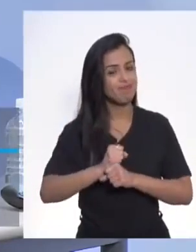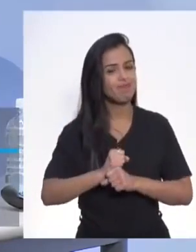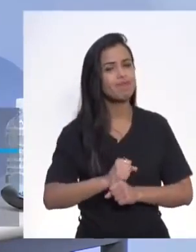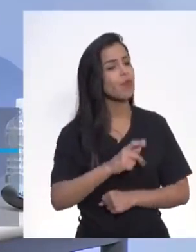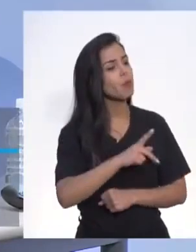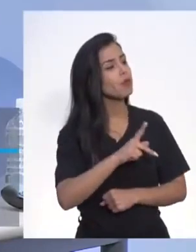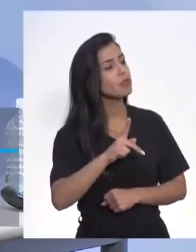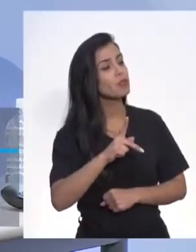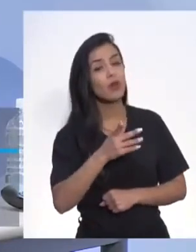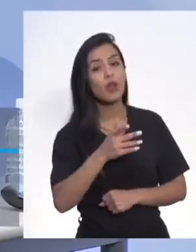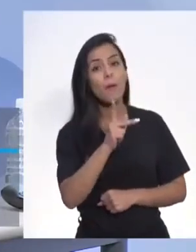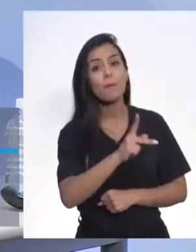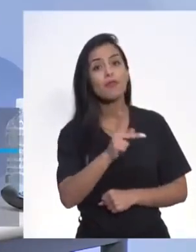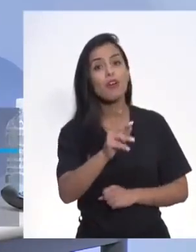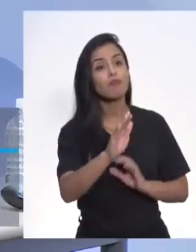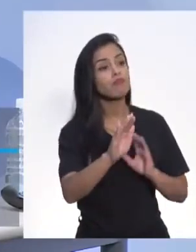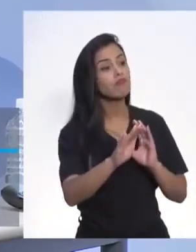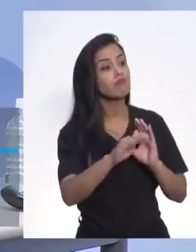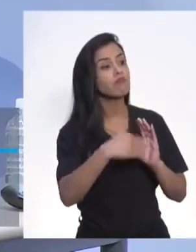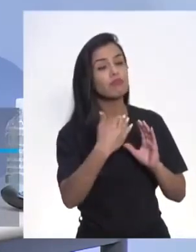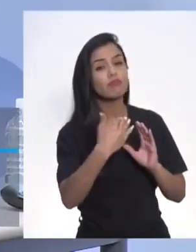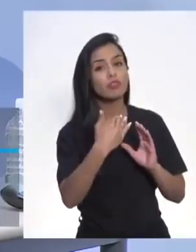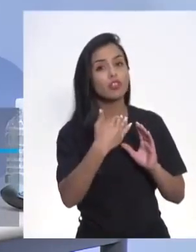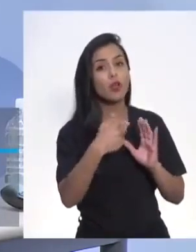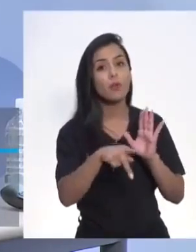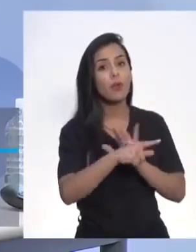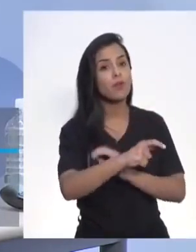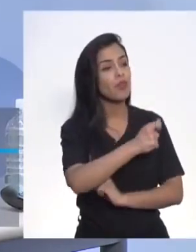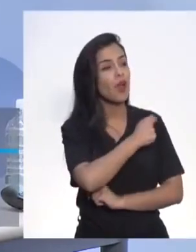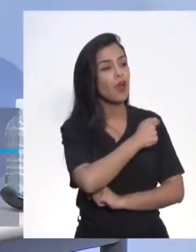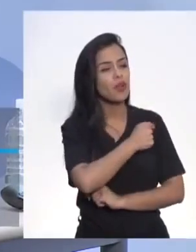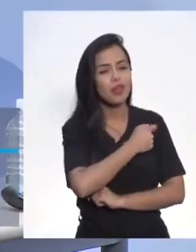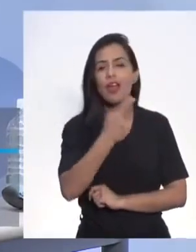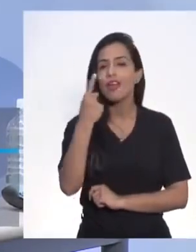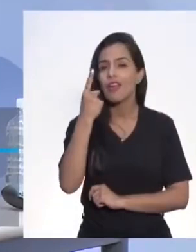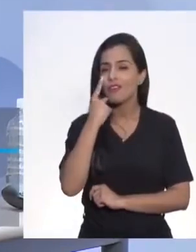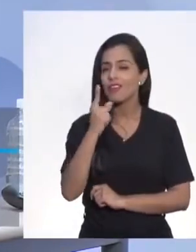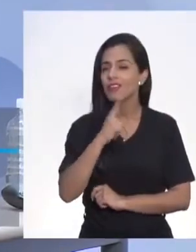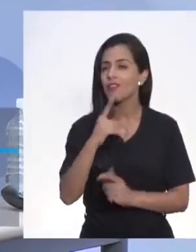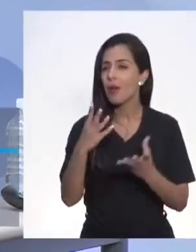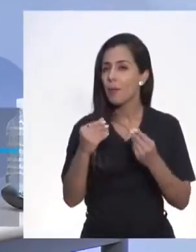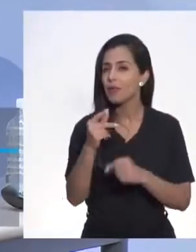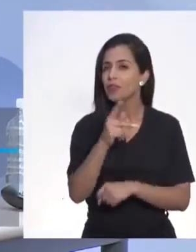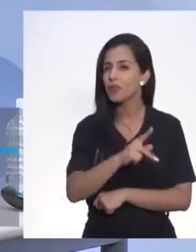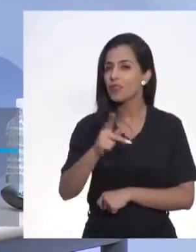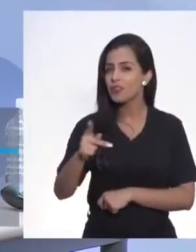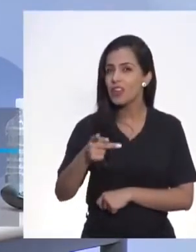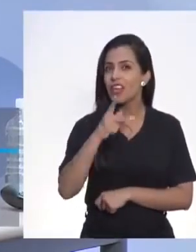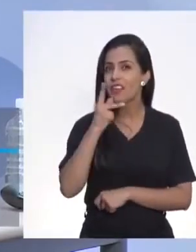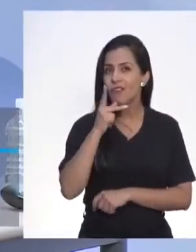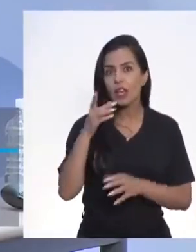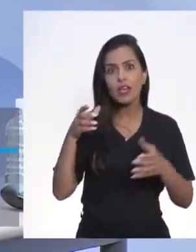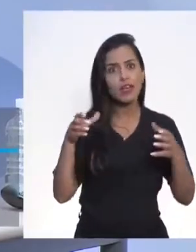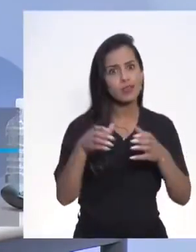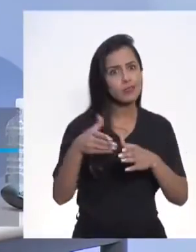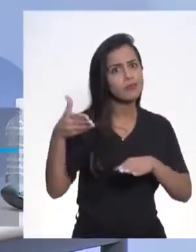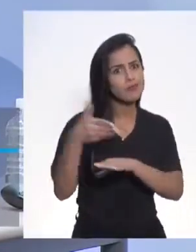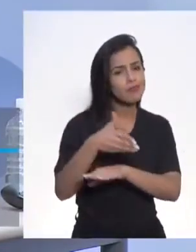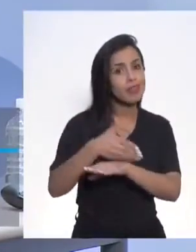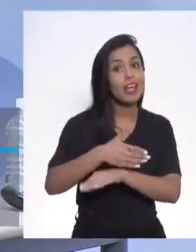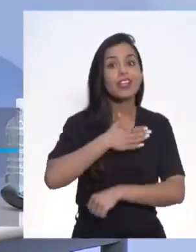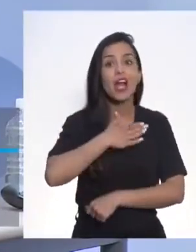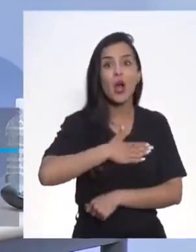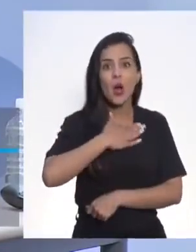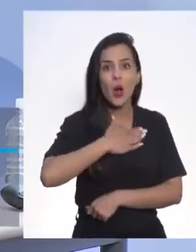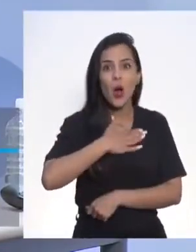Inês, e os professores, o que eles colocaram dos seus alunos aí? Ah, só falar, eu vi que vários professores falaram que suas turmas estão realmente participando, que está gostando de